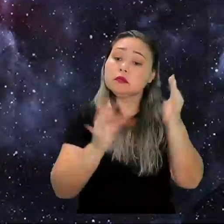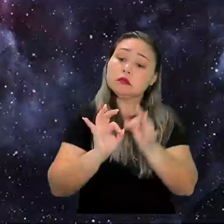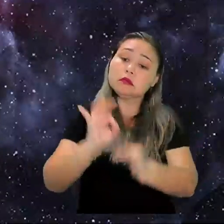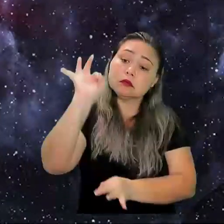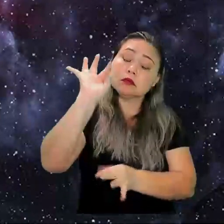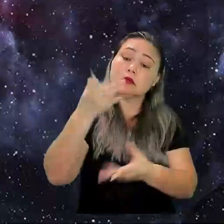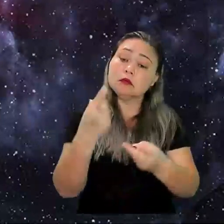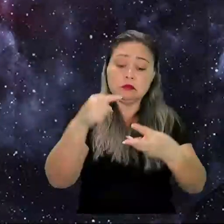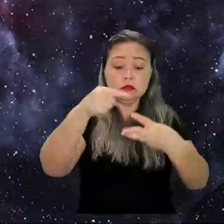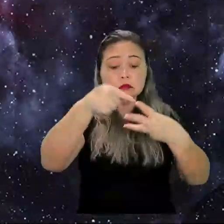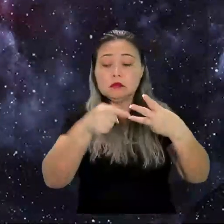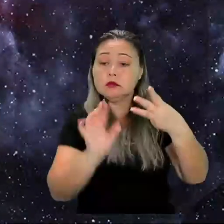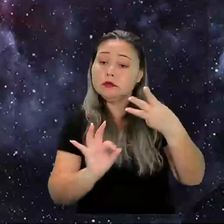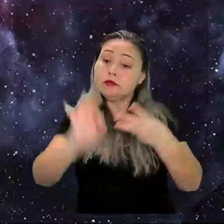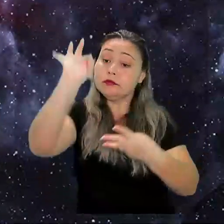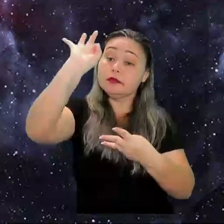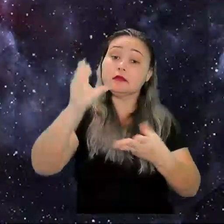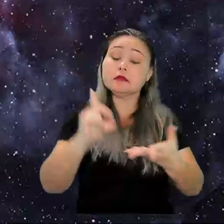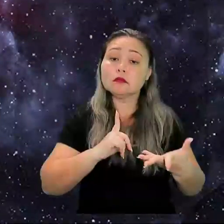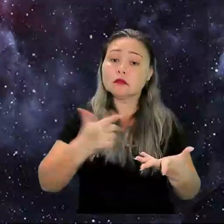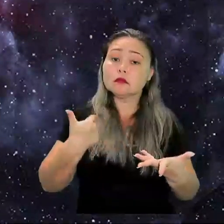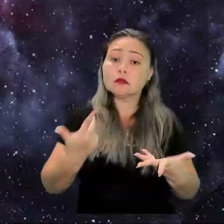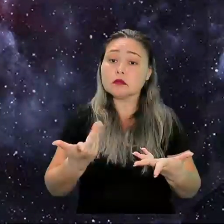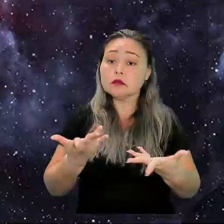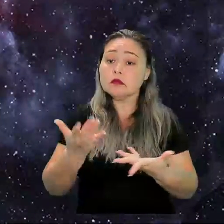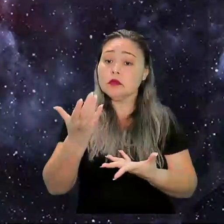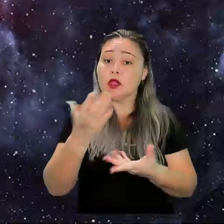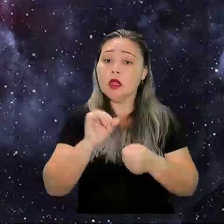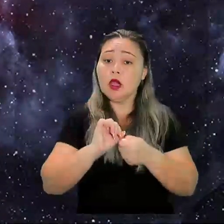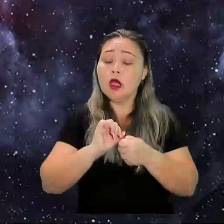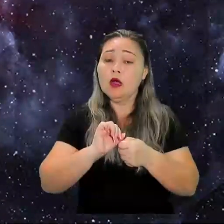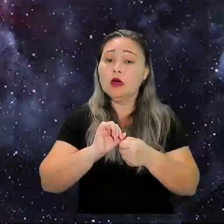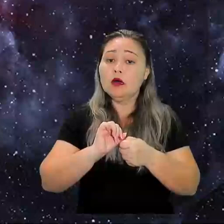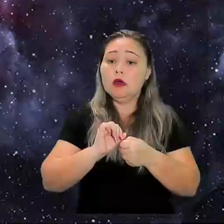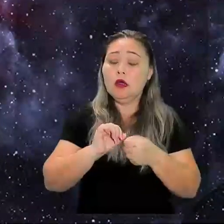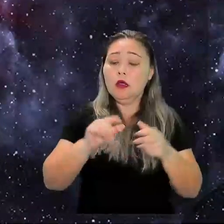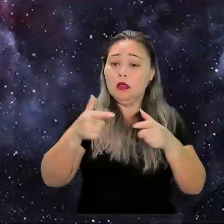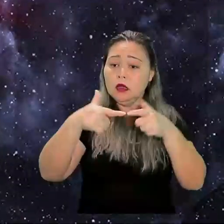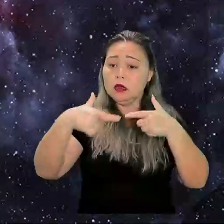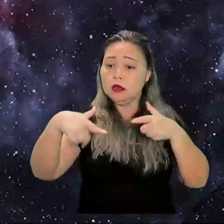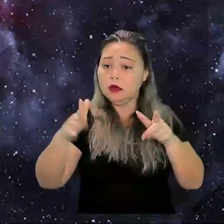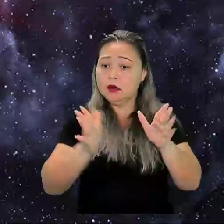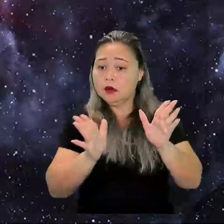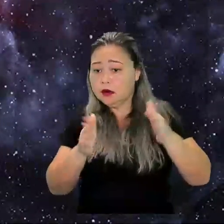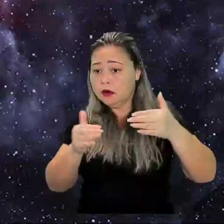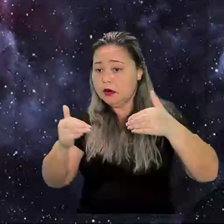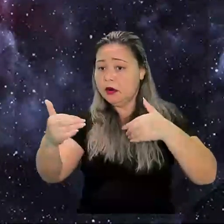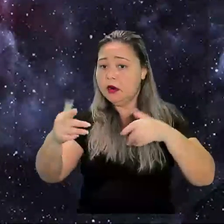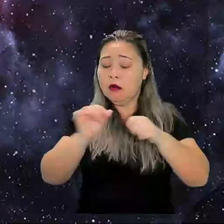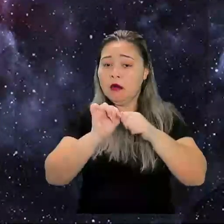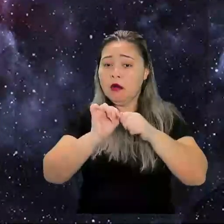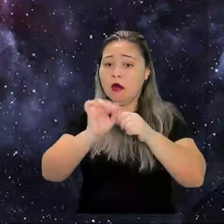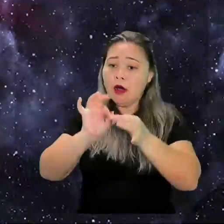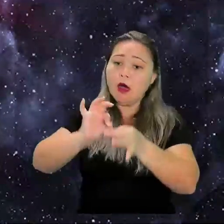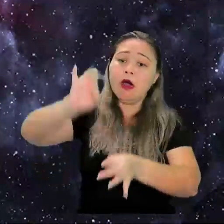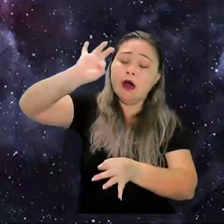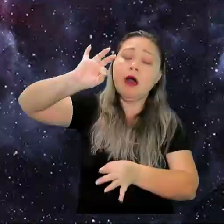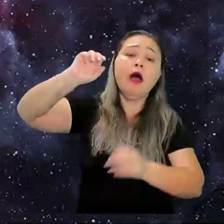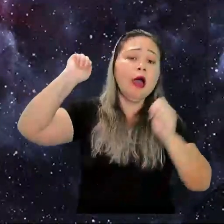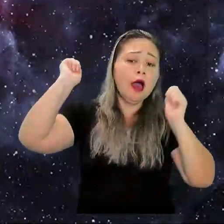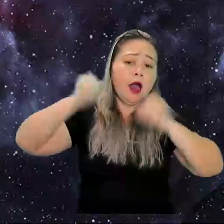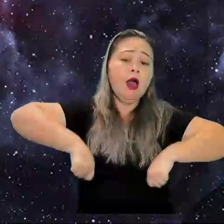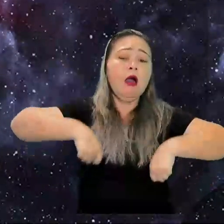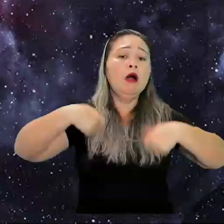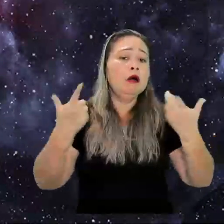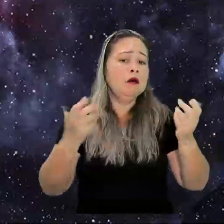3 dimensões, é 3D. Então quer dizer que no cubo eu posso calcular a área do quadrado, lado vezes lado, depois multiplicar pela